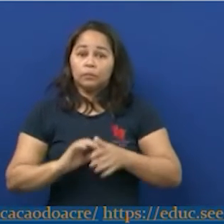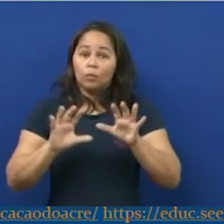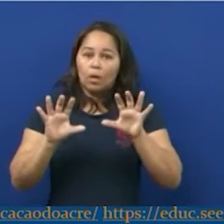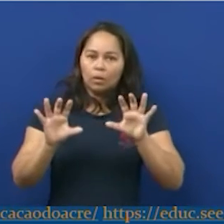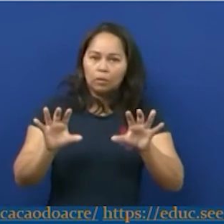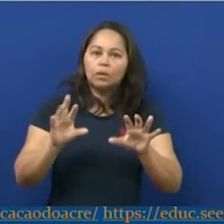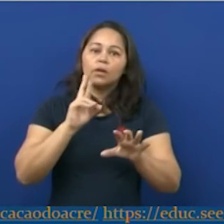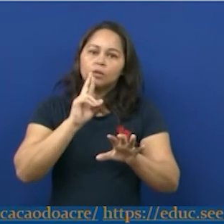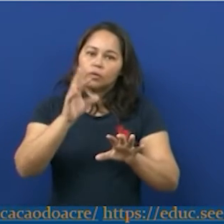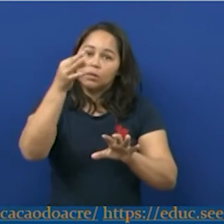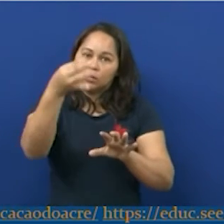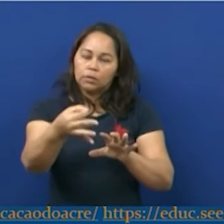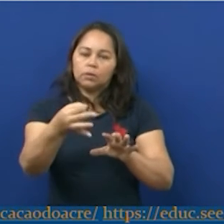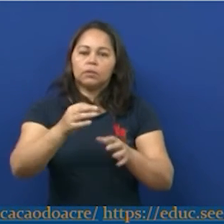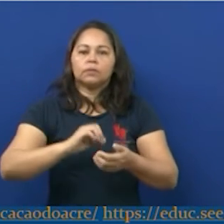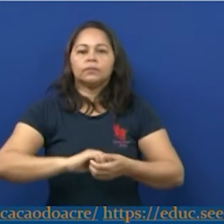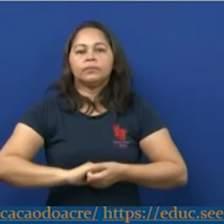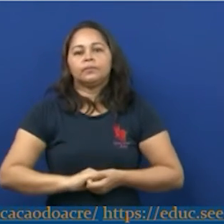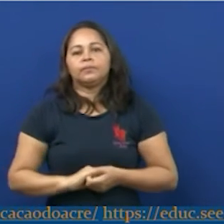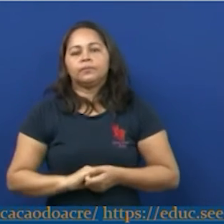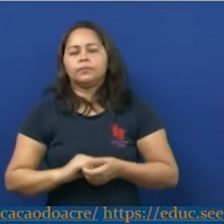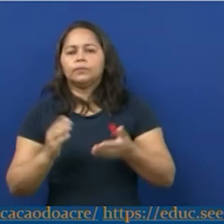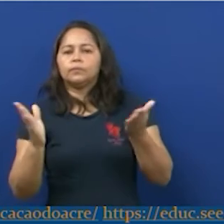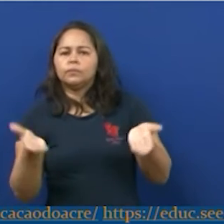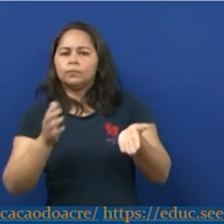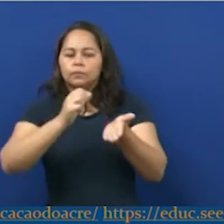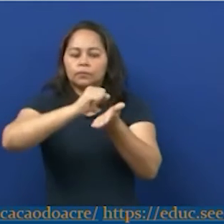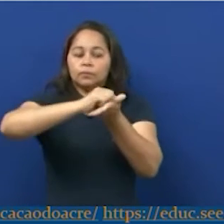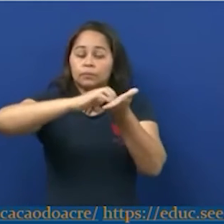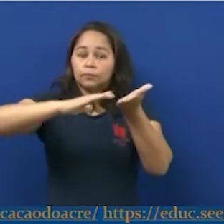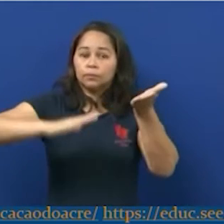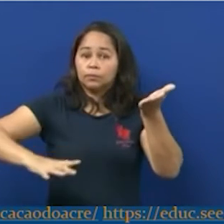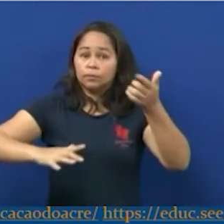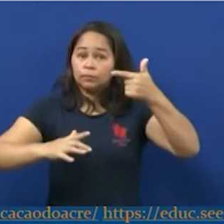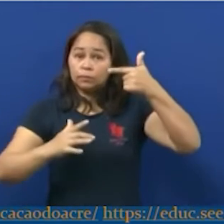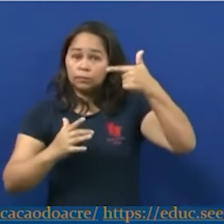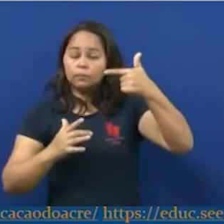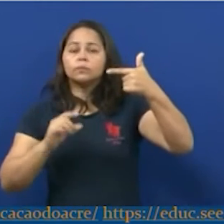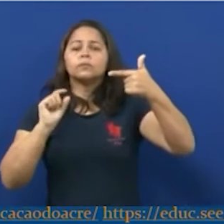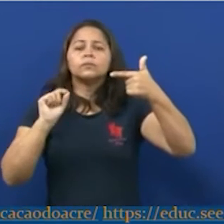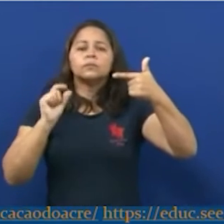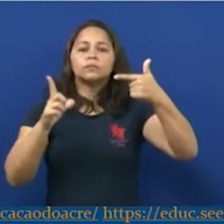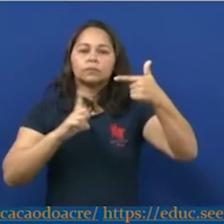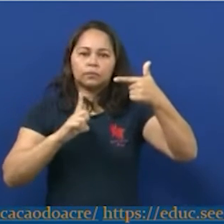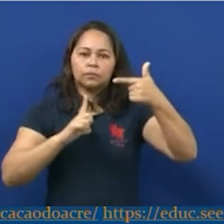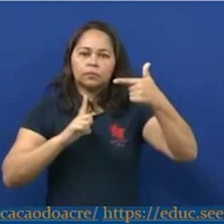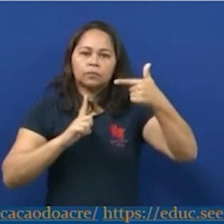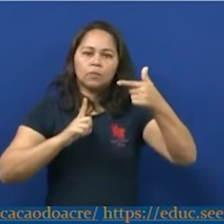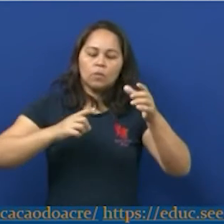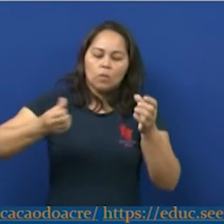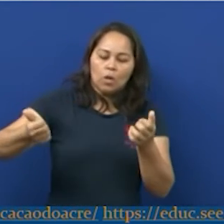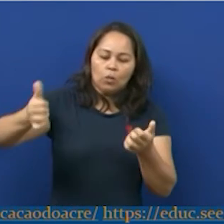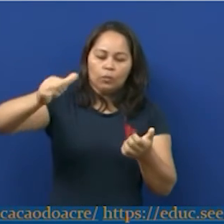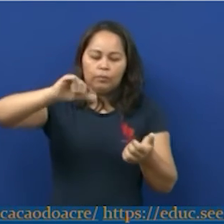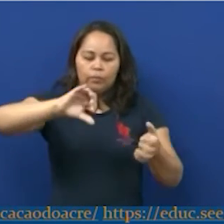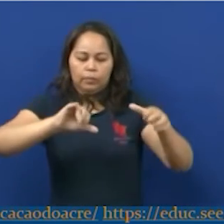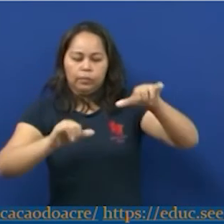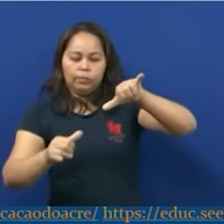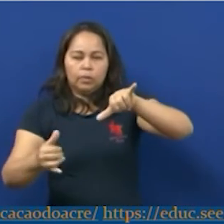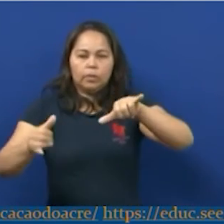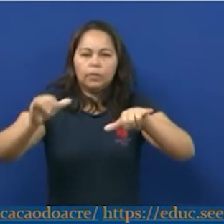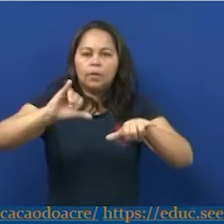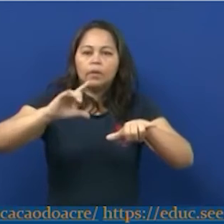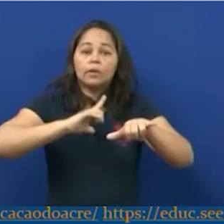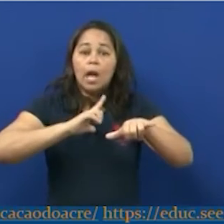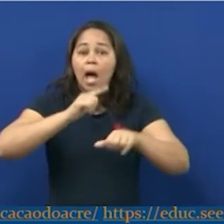é a nossa resposta. No segundo exemplo, nós temos o seguinte: adicionando-se excesso